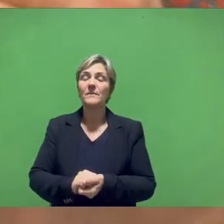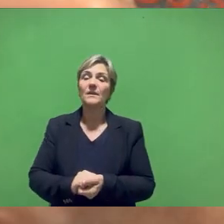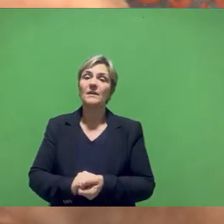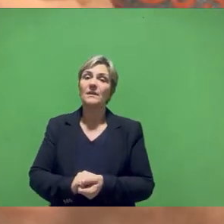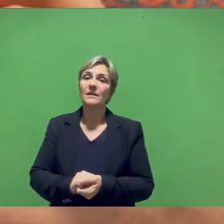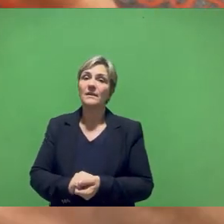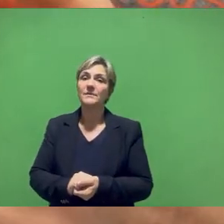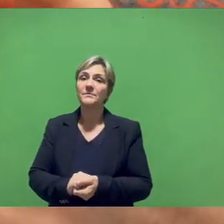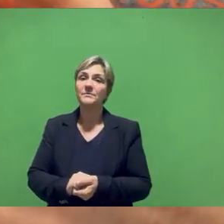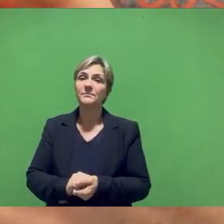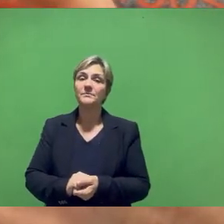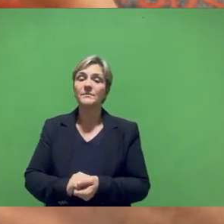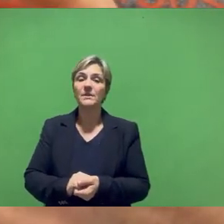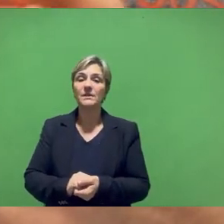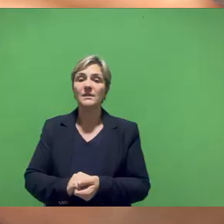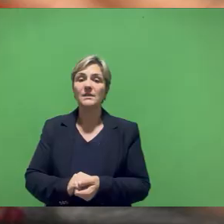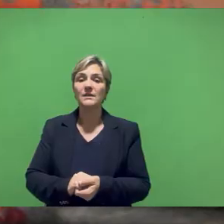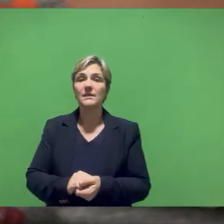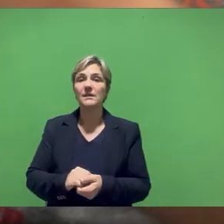ela não